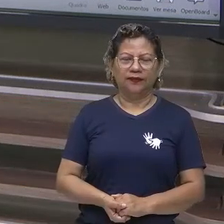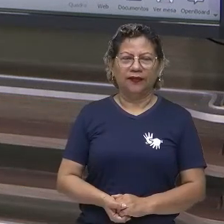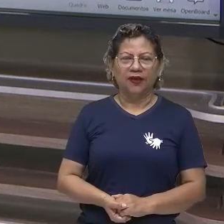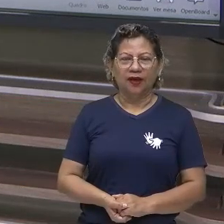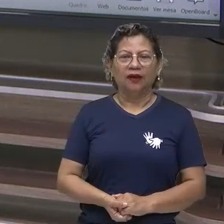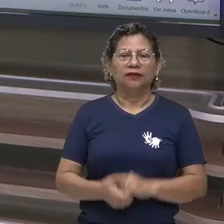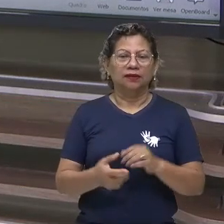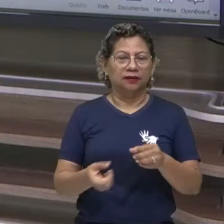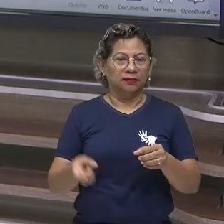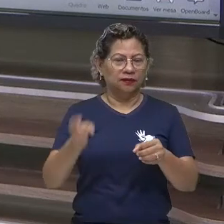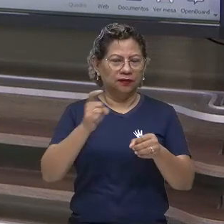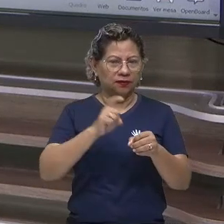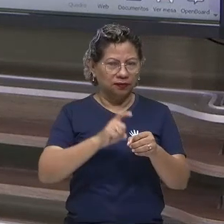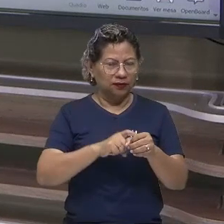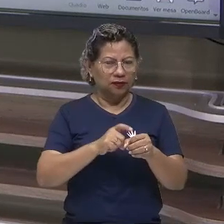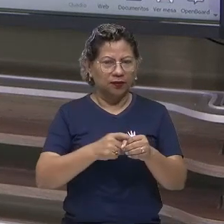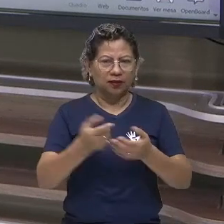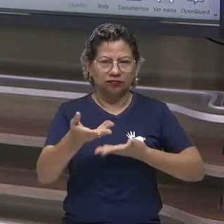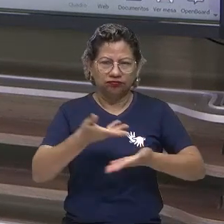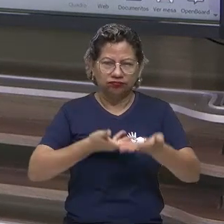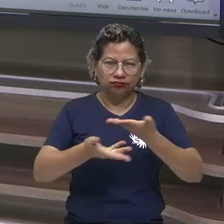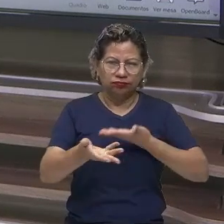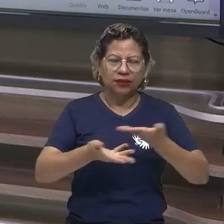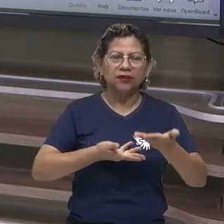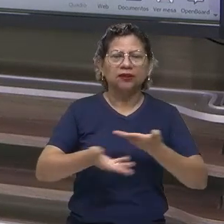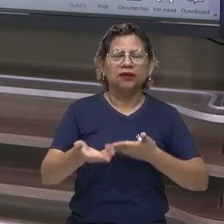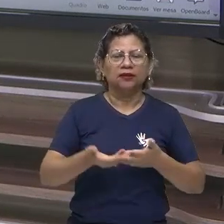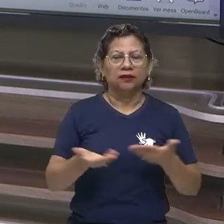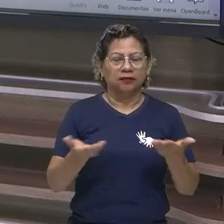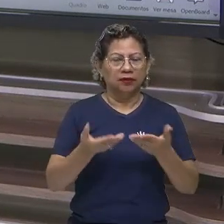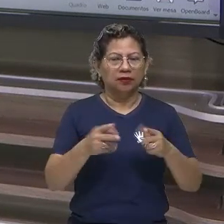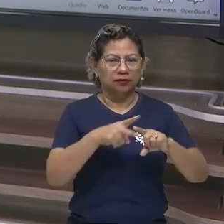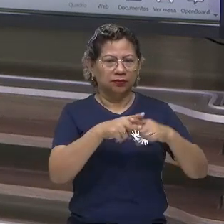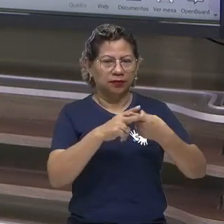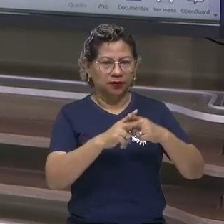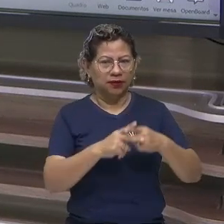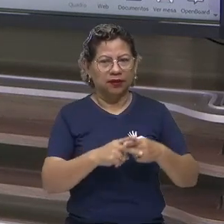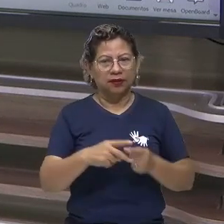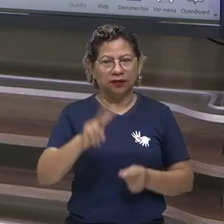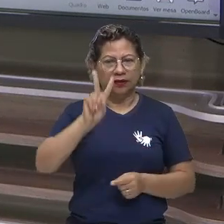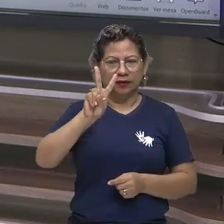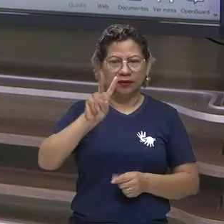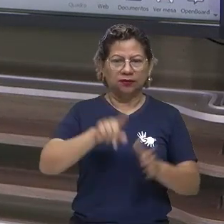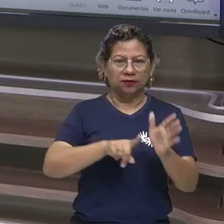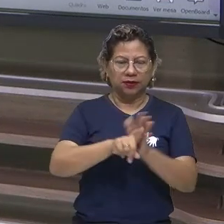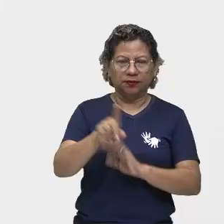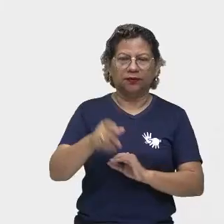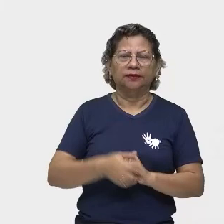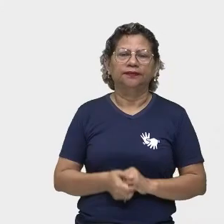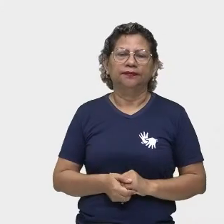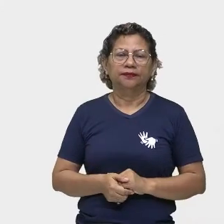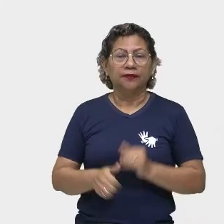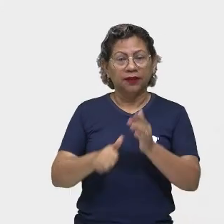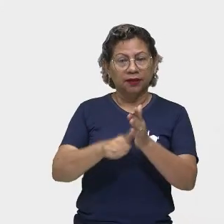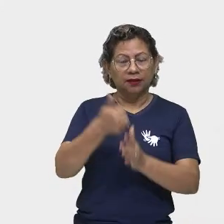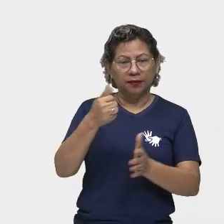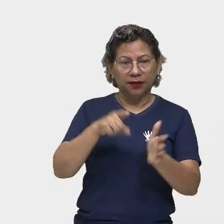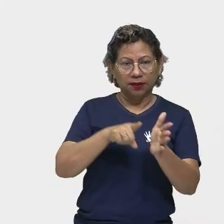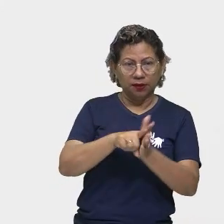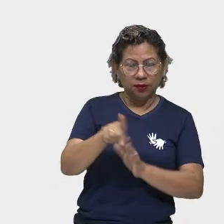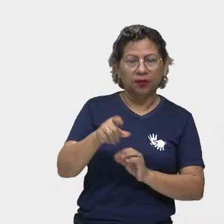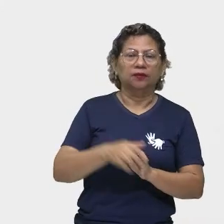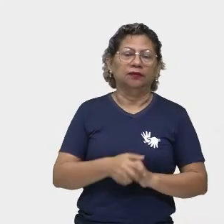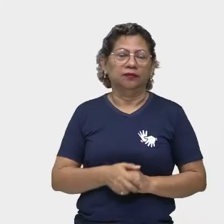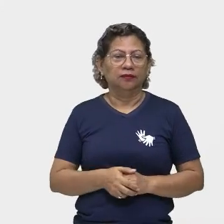Muito bem, estamos de volta para a nossa interatividade e vamos fazer a correção das duas questões. Então, a primeira questão fala sobre vantagens